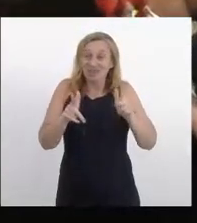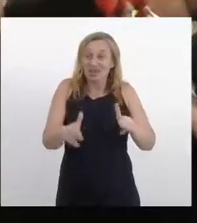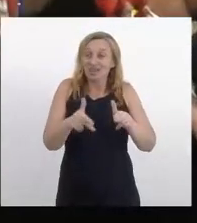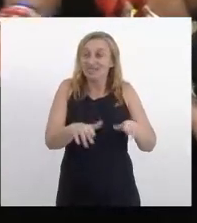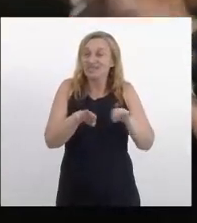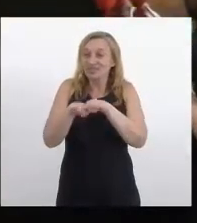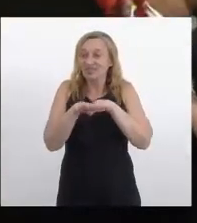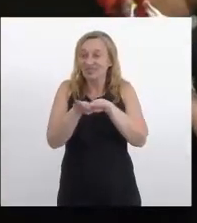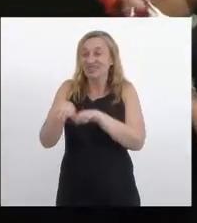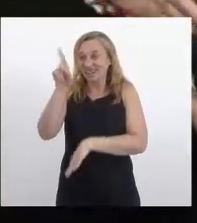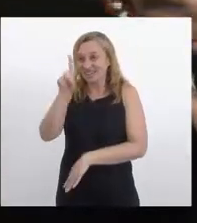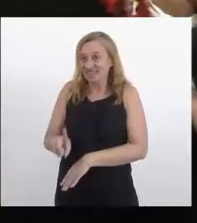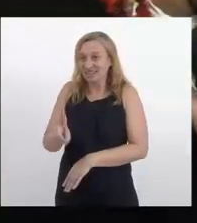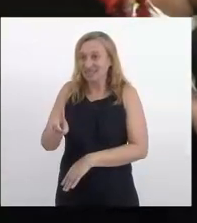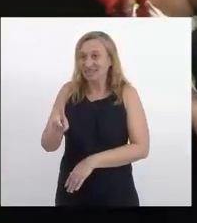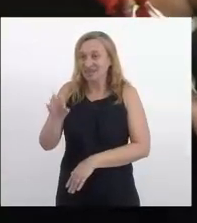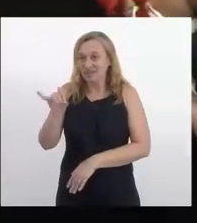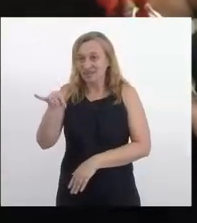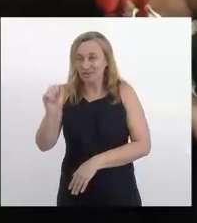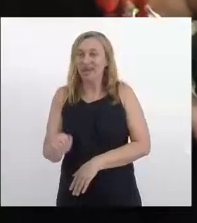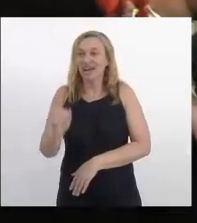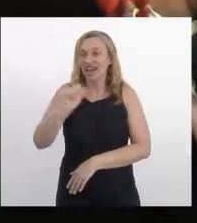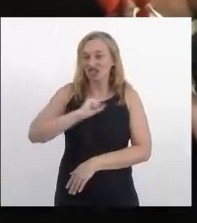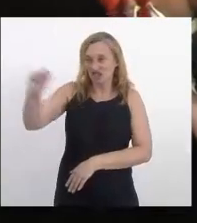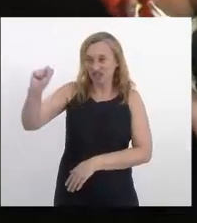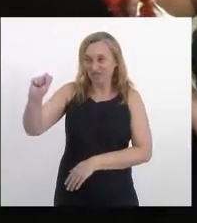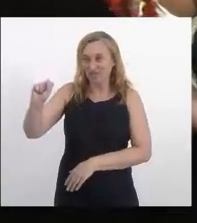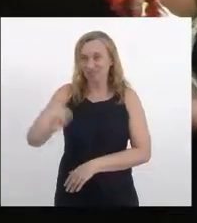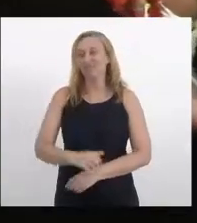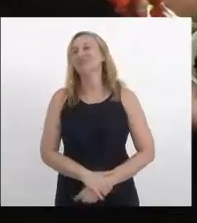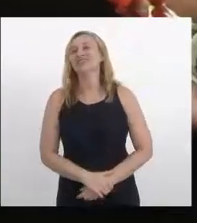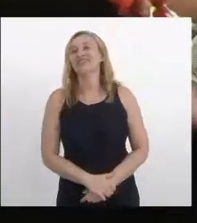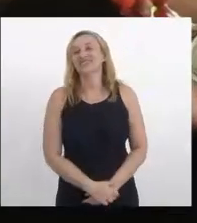igualdade de direito. Olorum Mudopé, Axé.